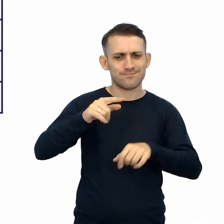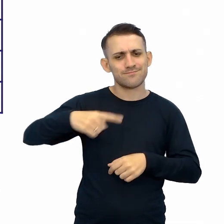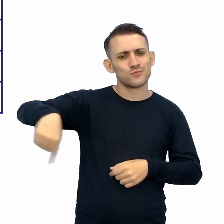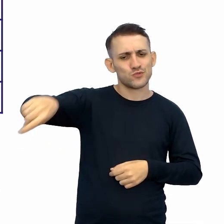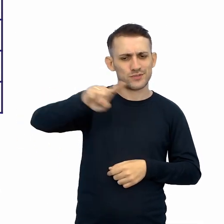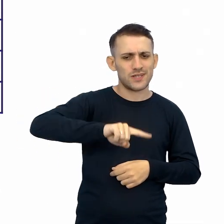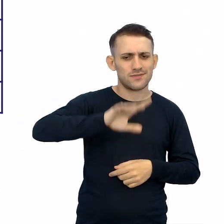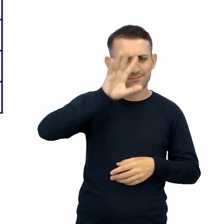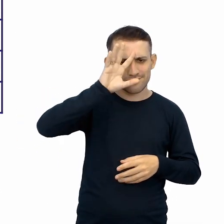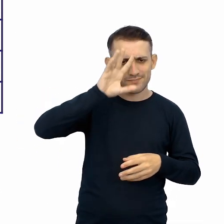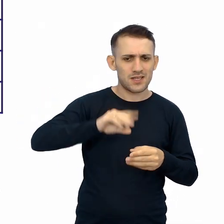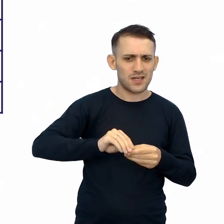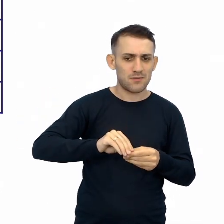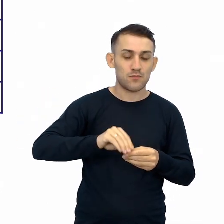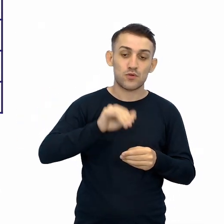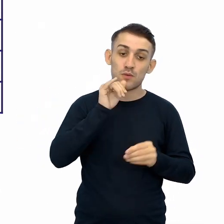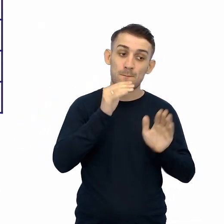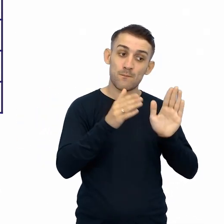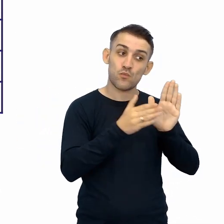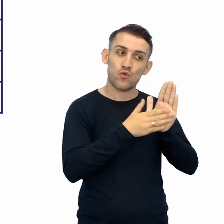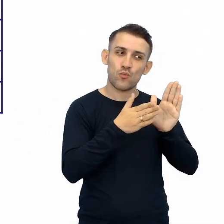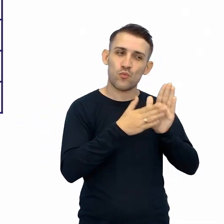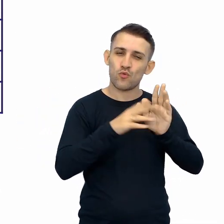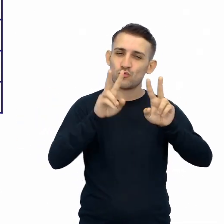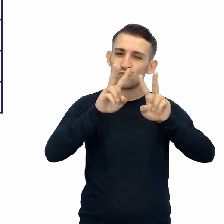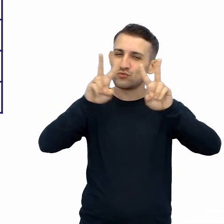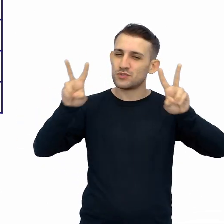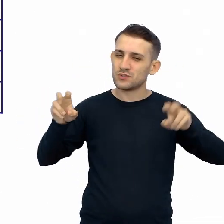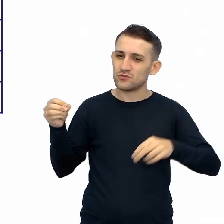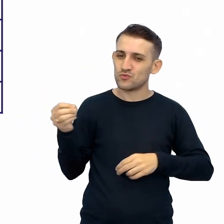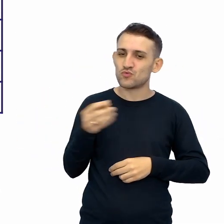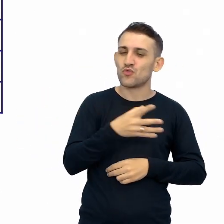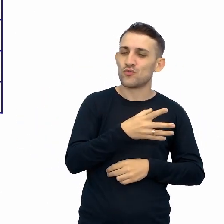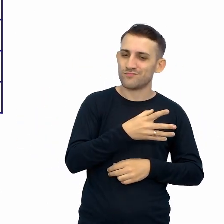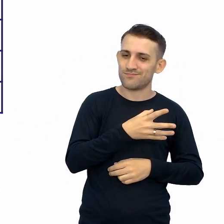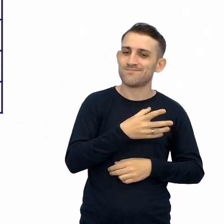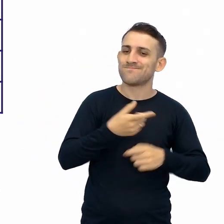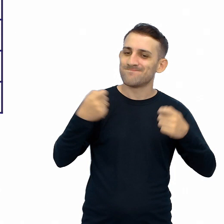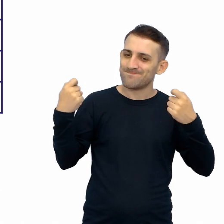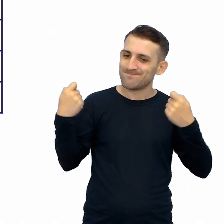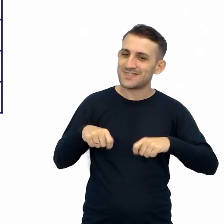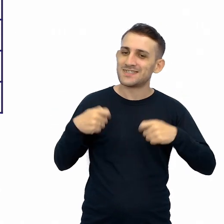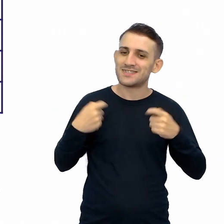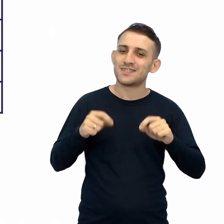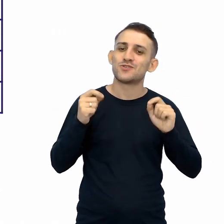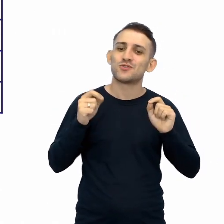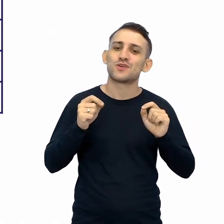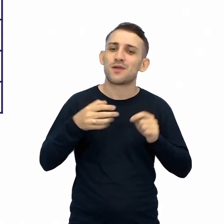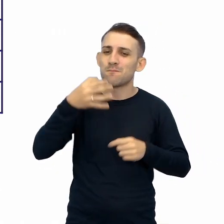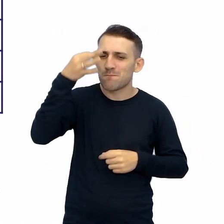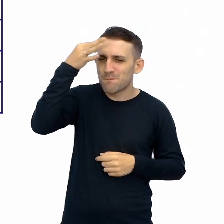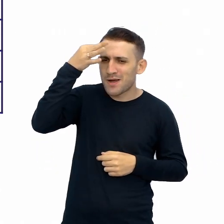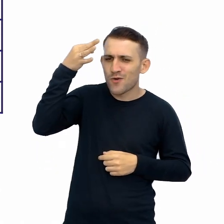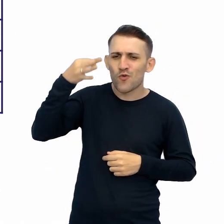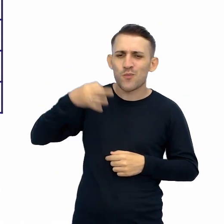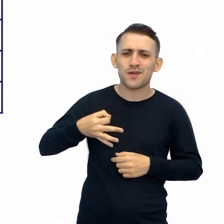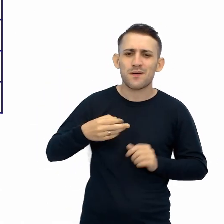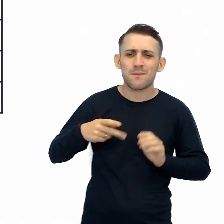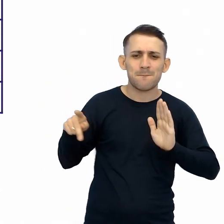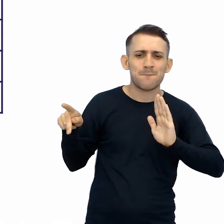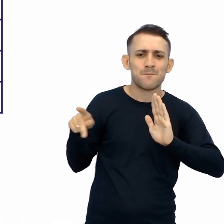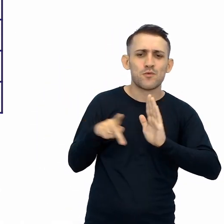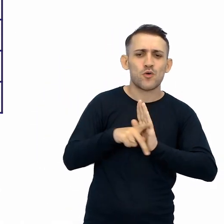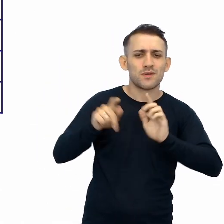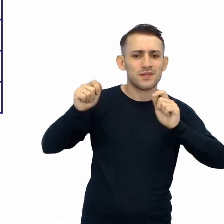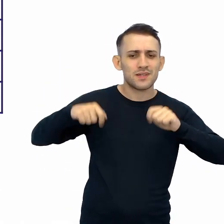bem sabem, propor um novo título exige uma síntese, uma compreensão global para